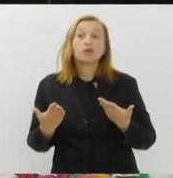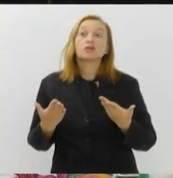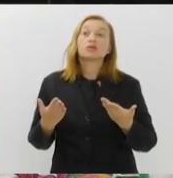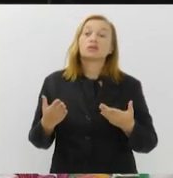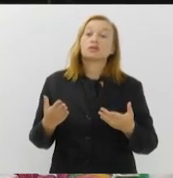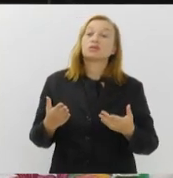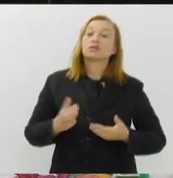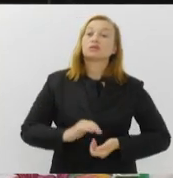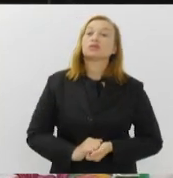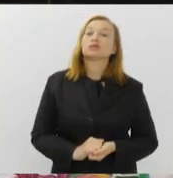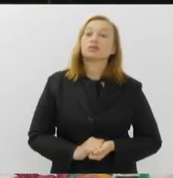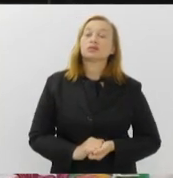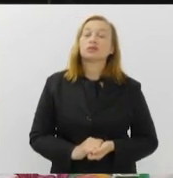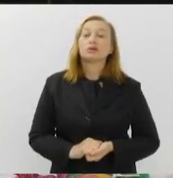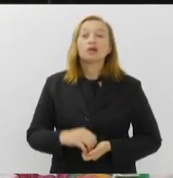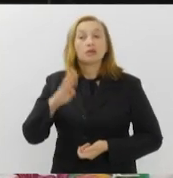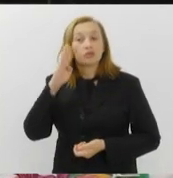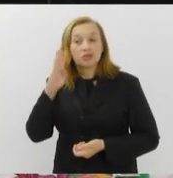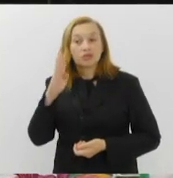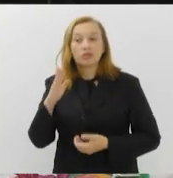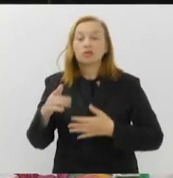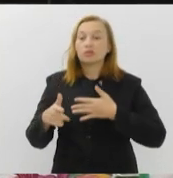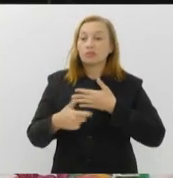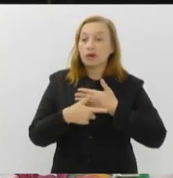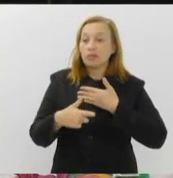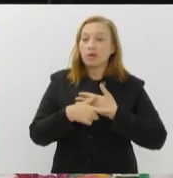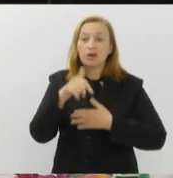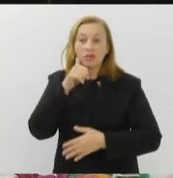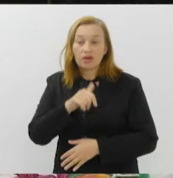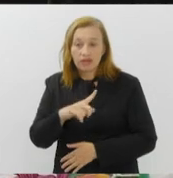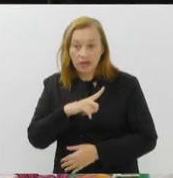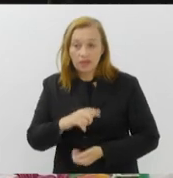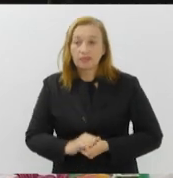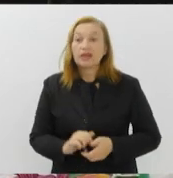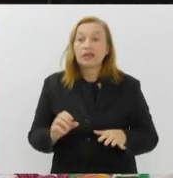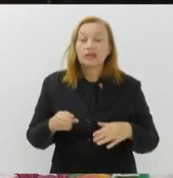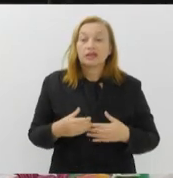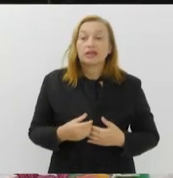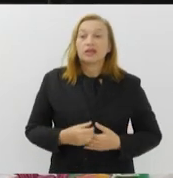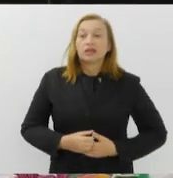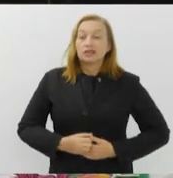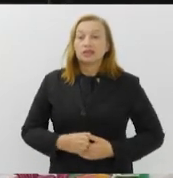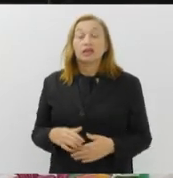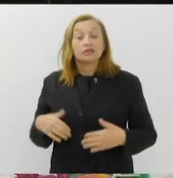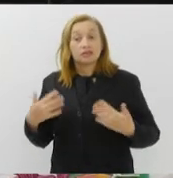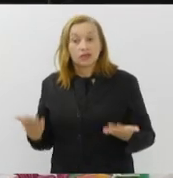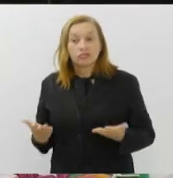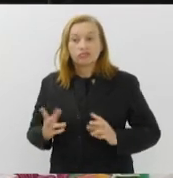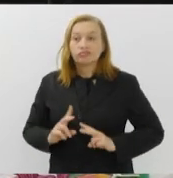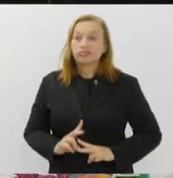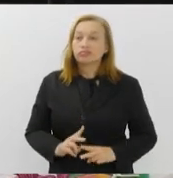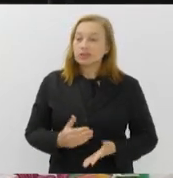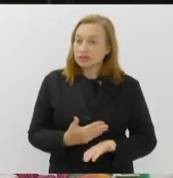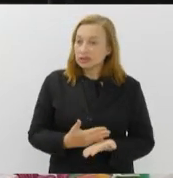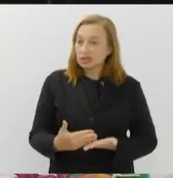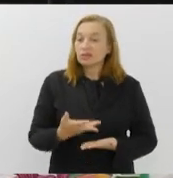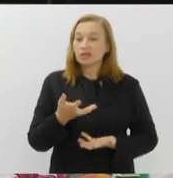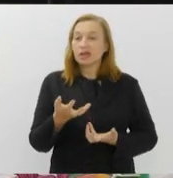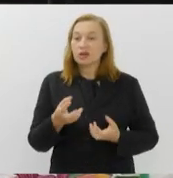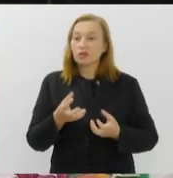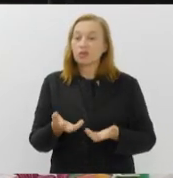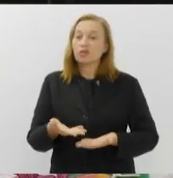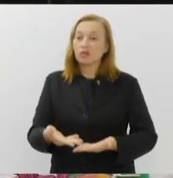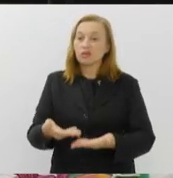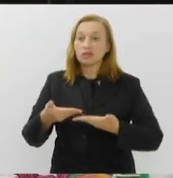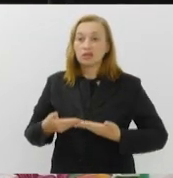estão colocado principalmente o papel que as mulheres têm. Bom, então, para nós darmos início, quero convidar